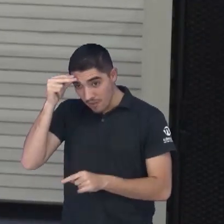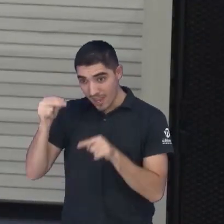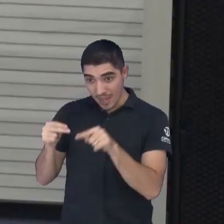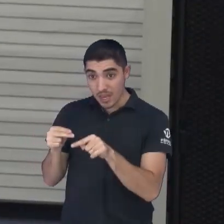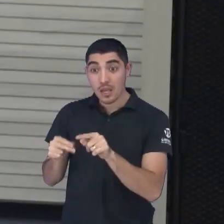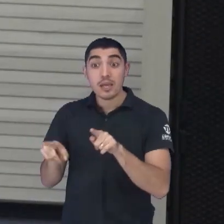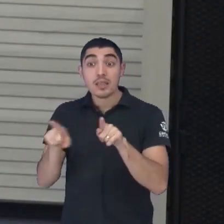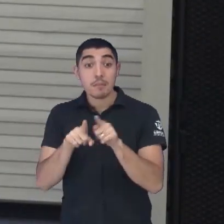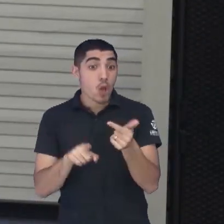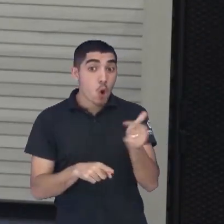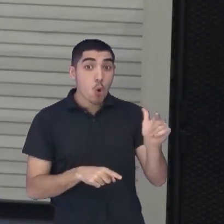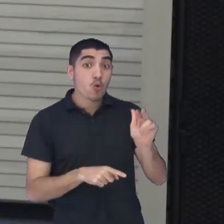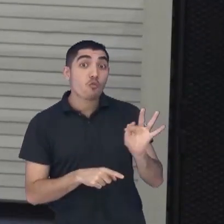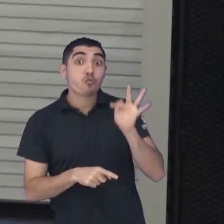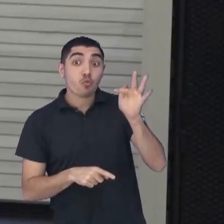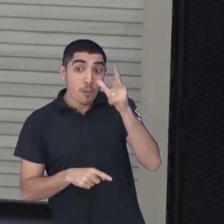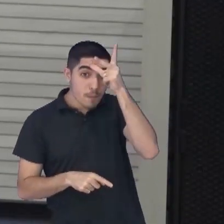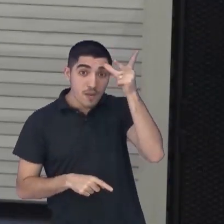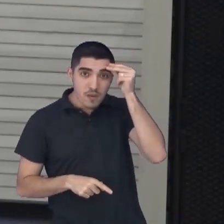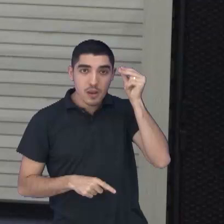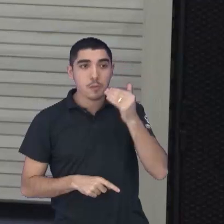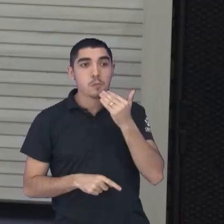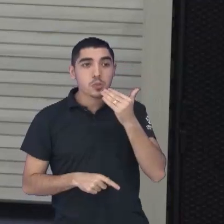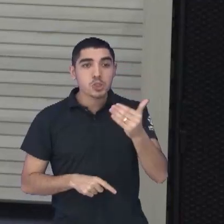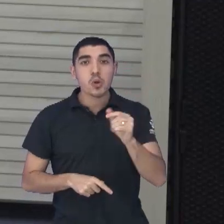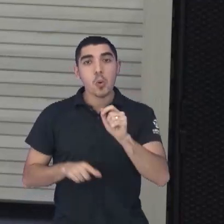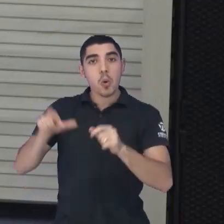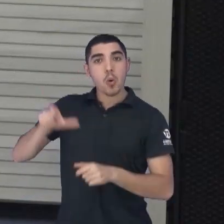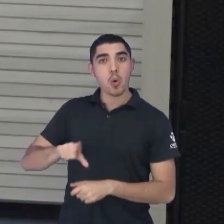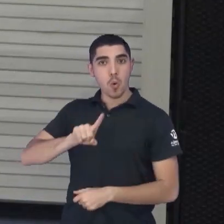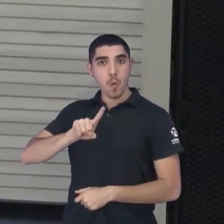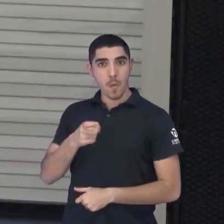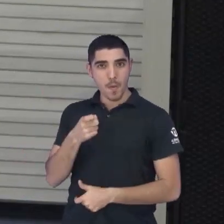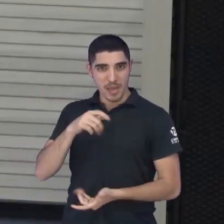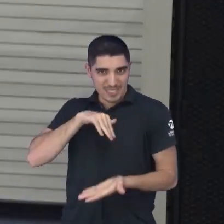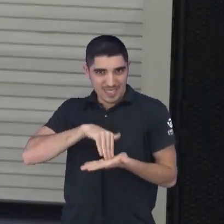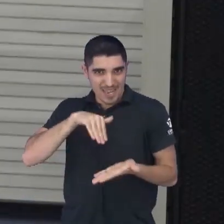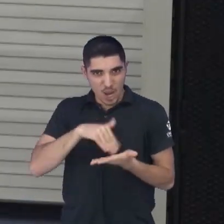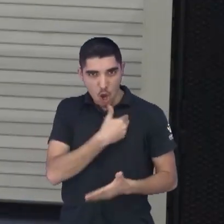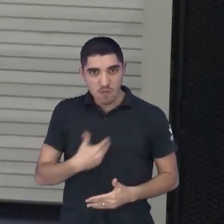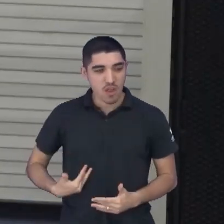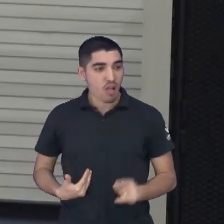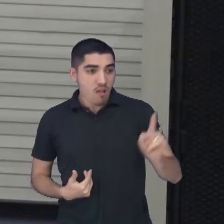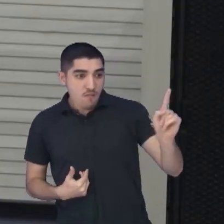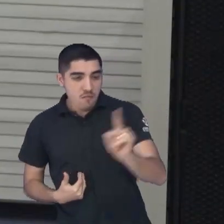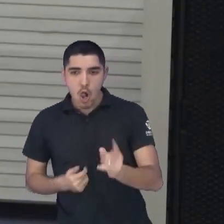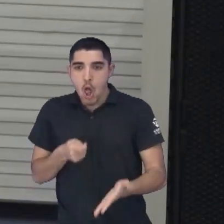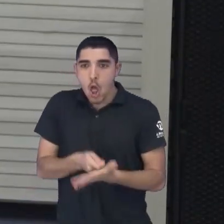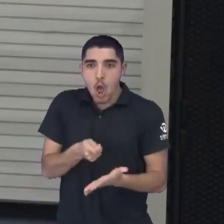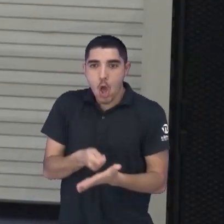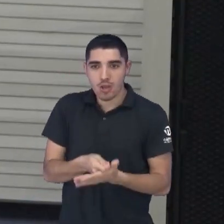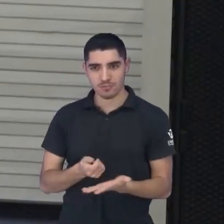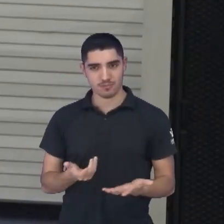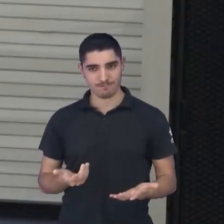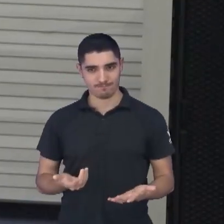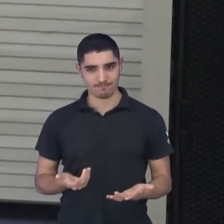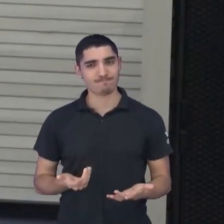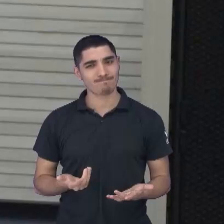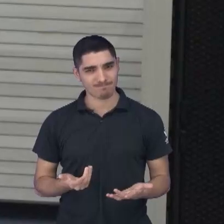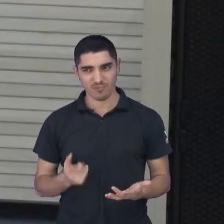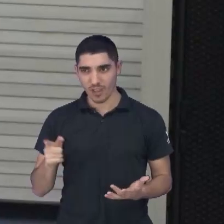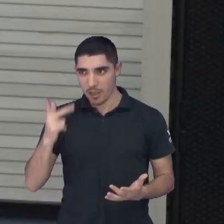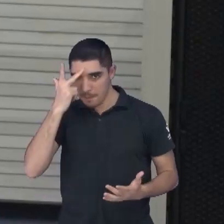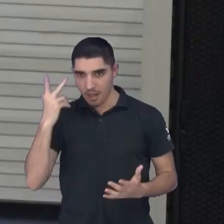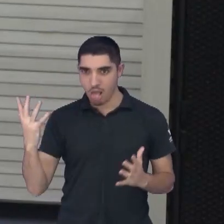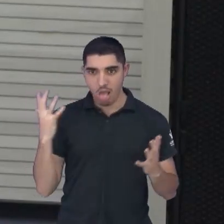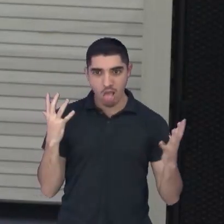né, mandando aqui o ex-secretário de governo para intimidar as pessoas. Então, esta pressão, e quero dizer